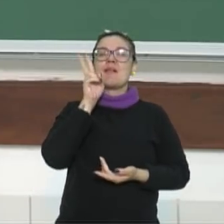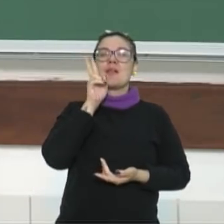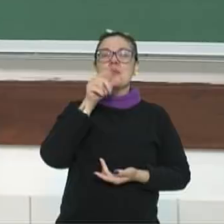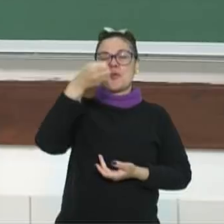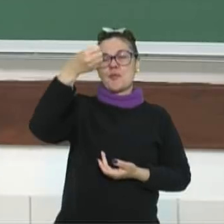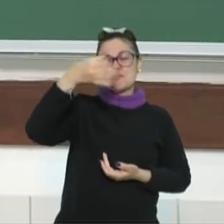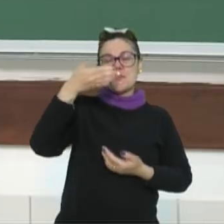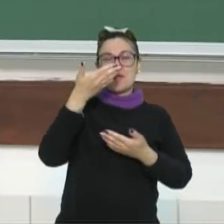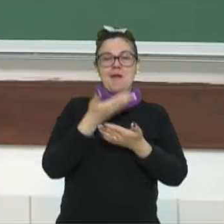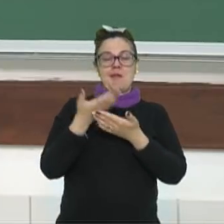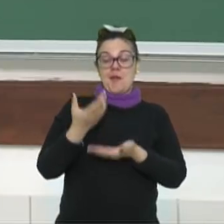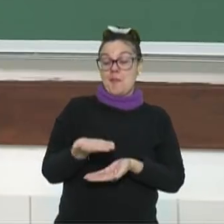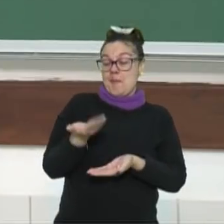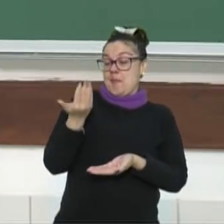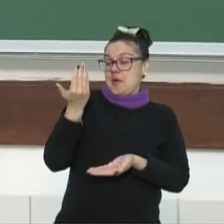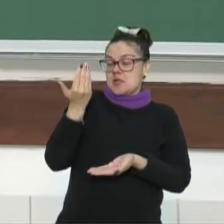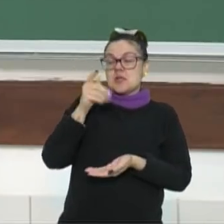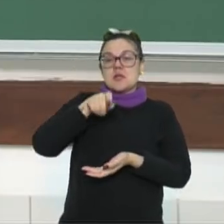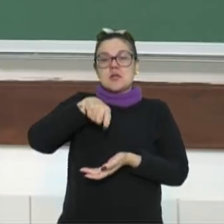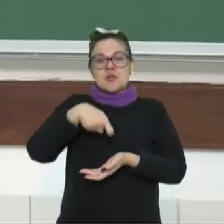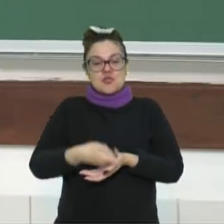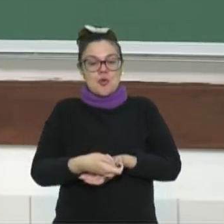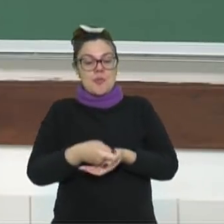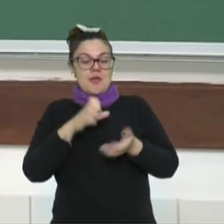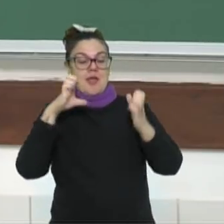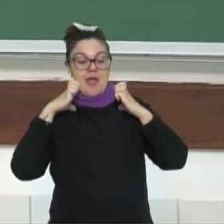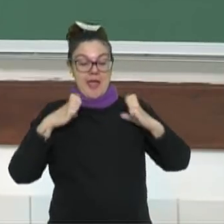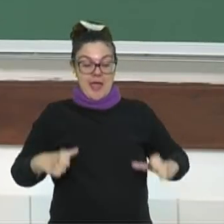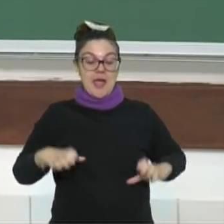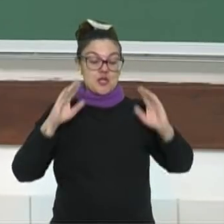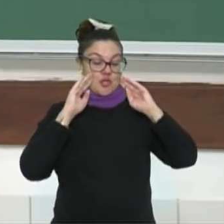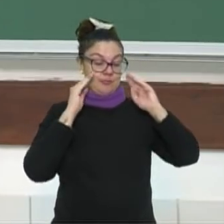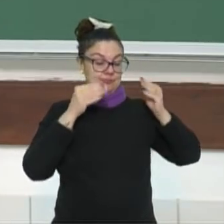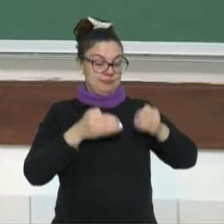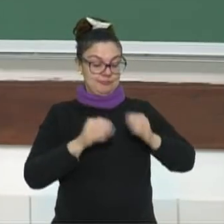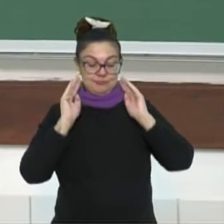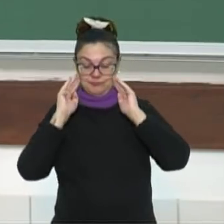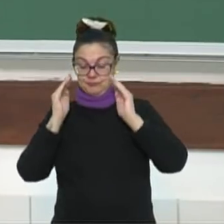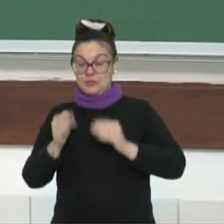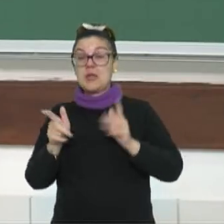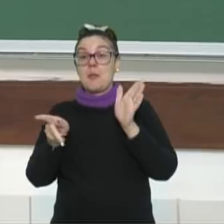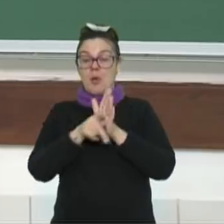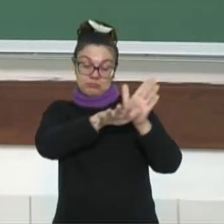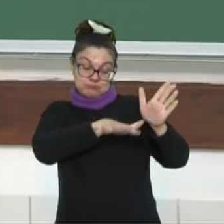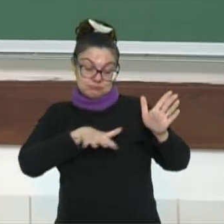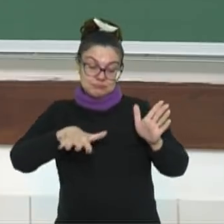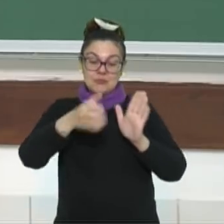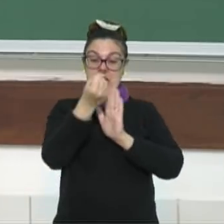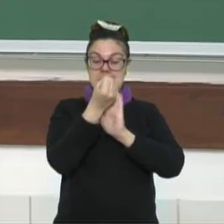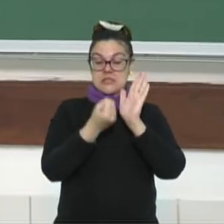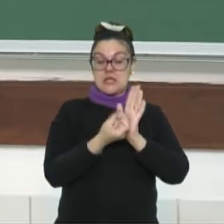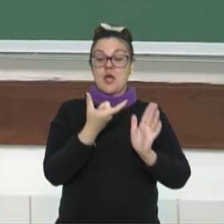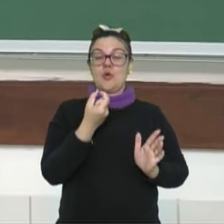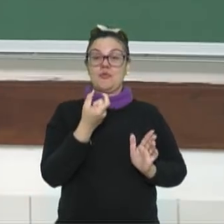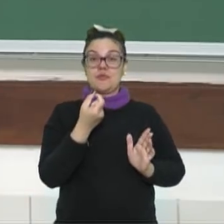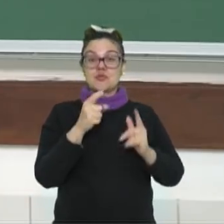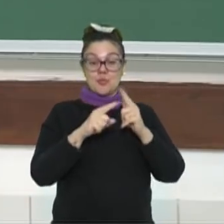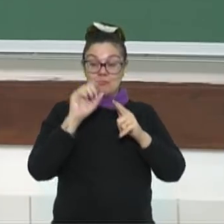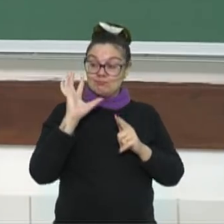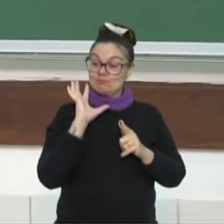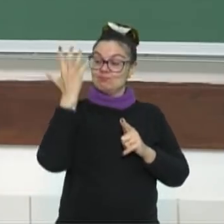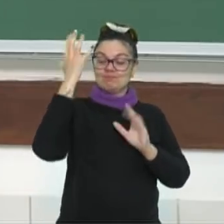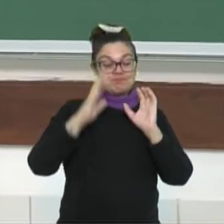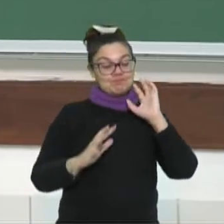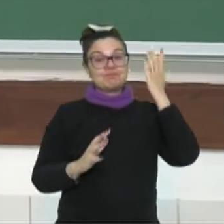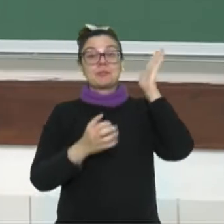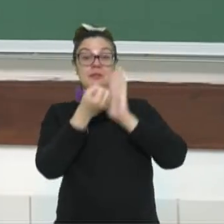nas últimas aulas sobre a ética aplicada? Que ela estava localizada no século XX e que os grandes acontecimentos do século XX